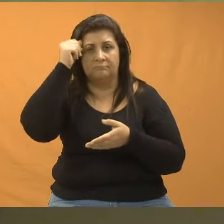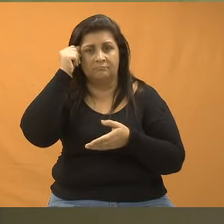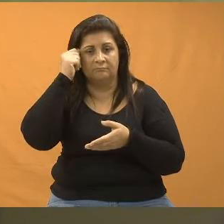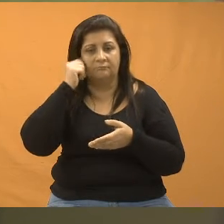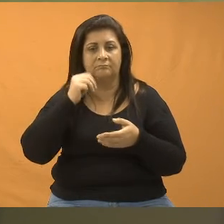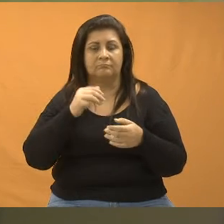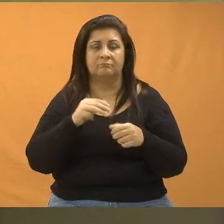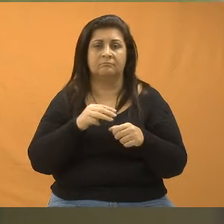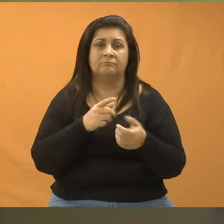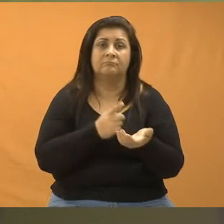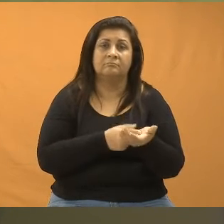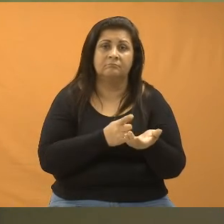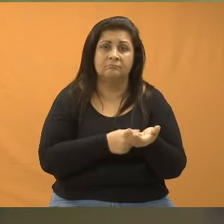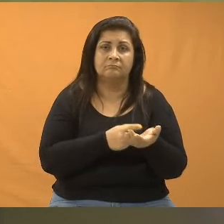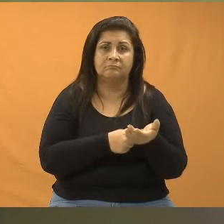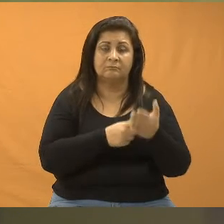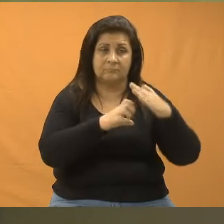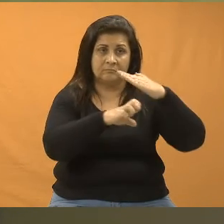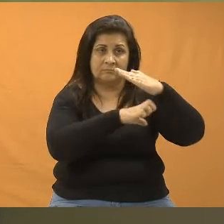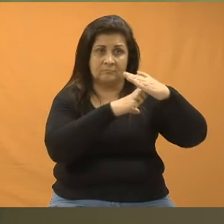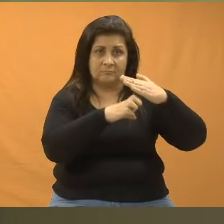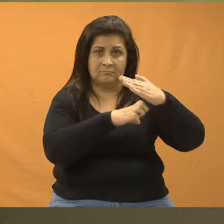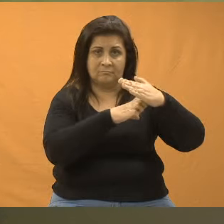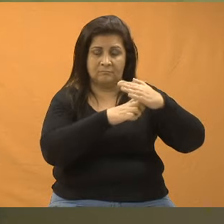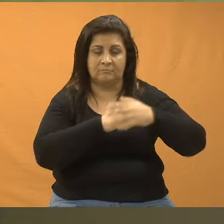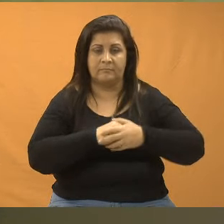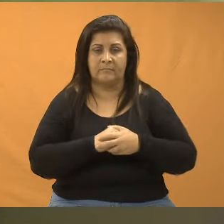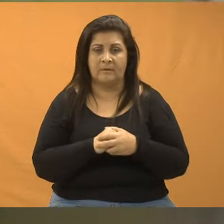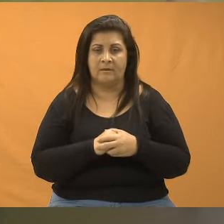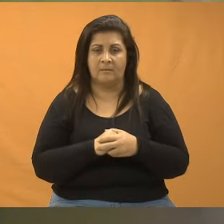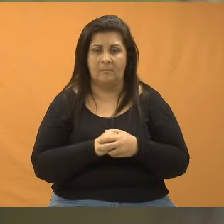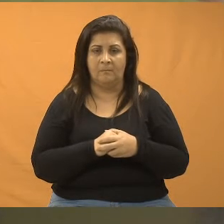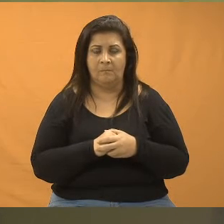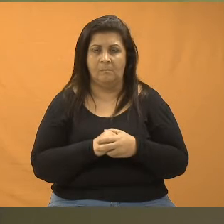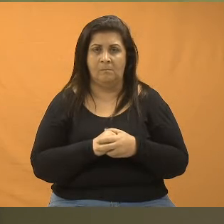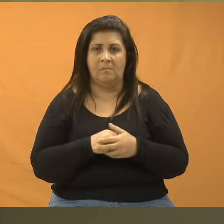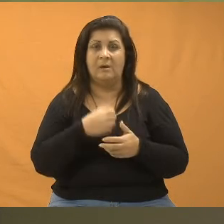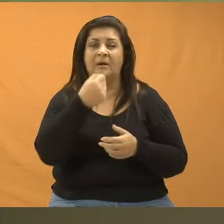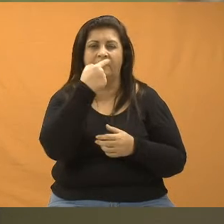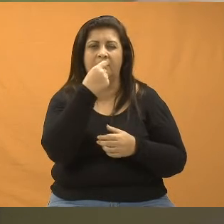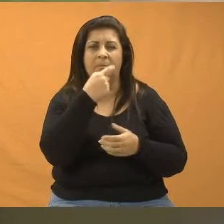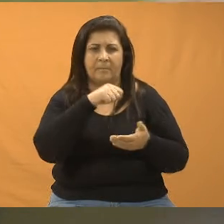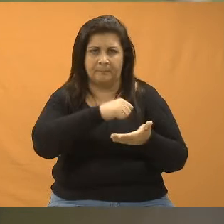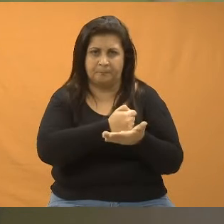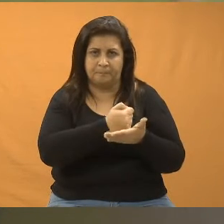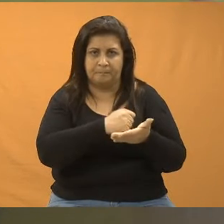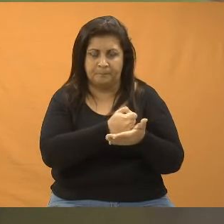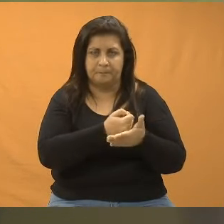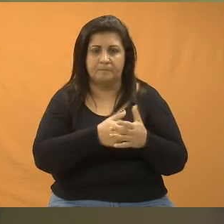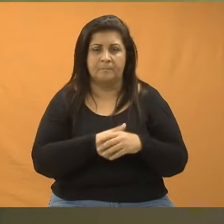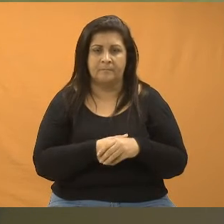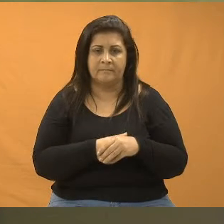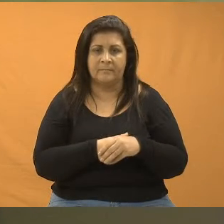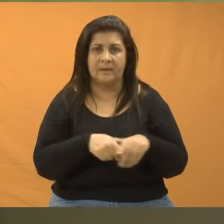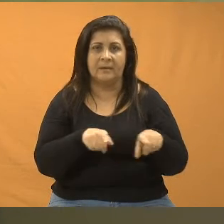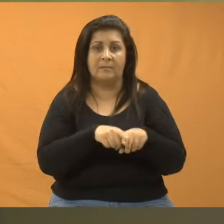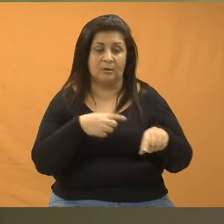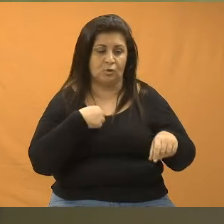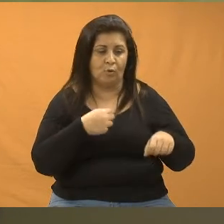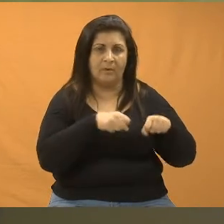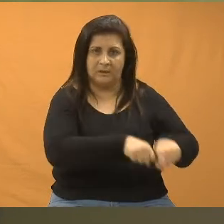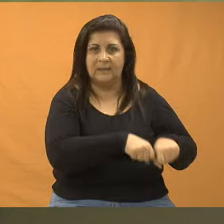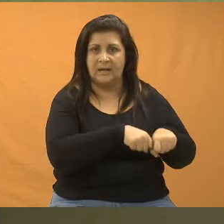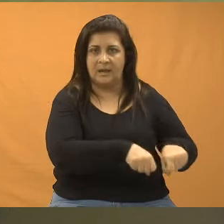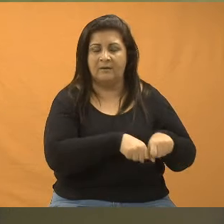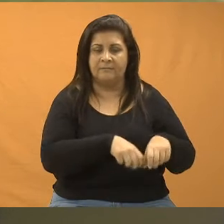os fornecedores em débito da Santa Casa, o Unifarma é um deles, a empresa de lavanderia é outro,